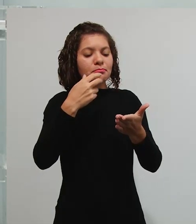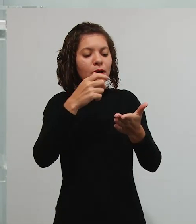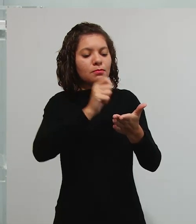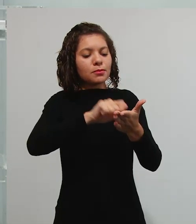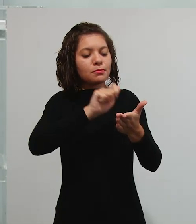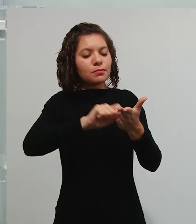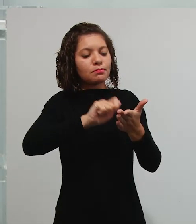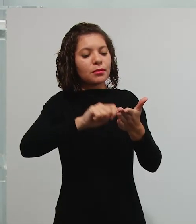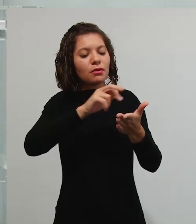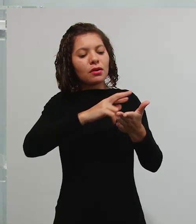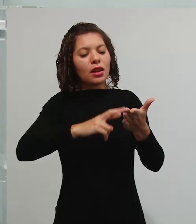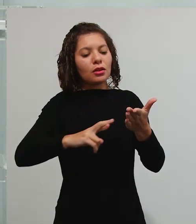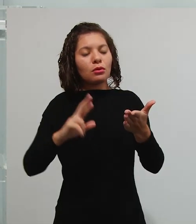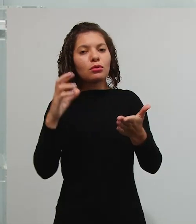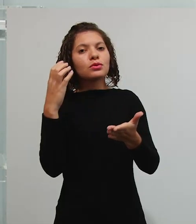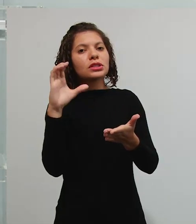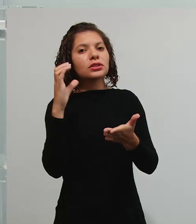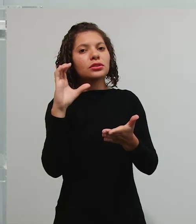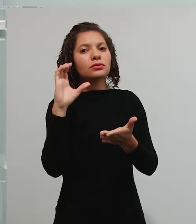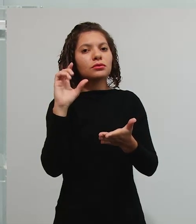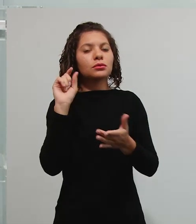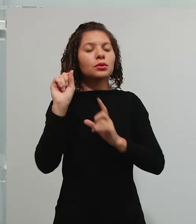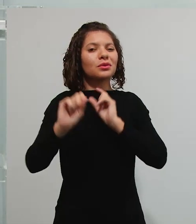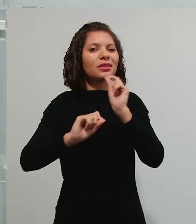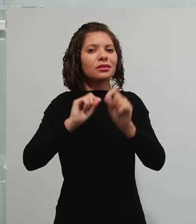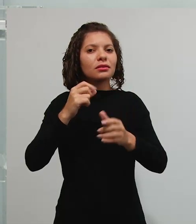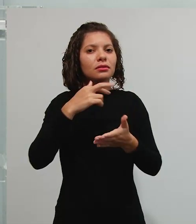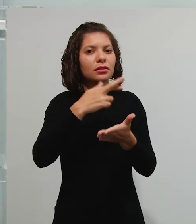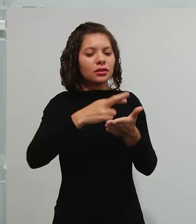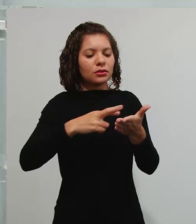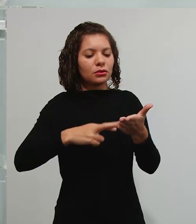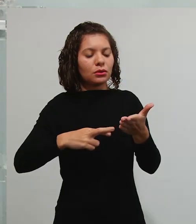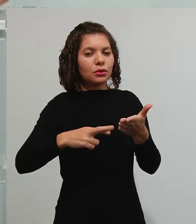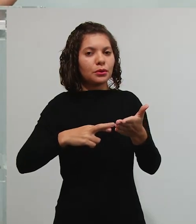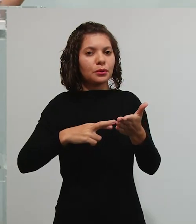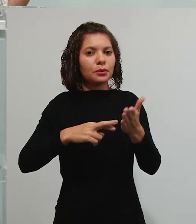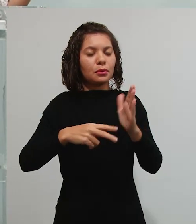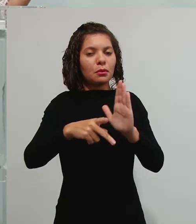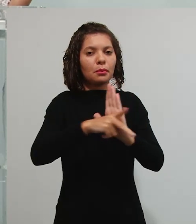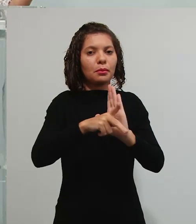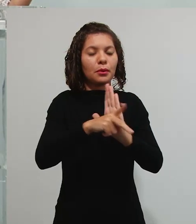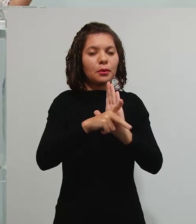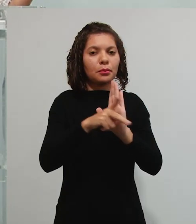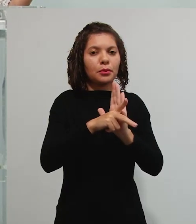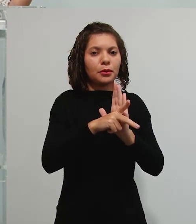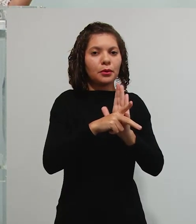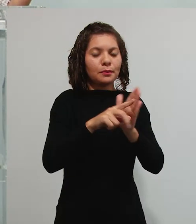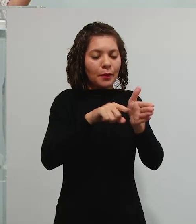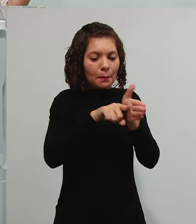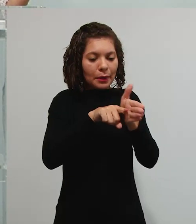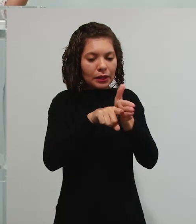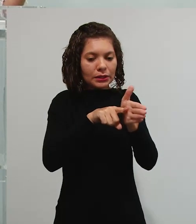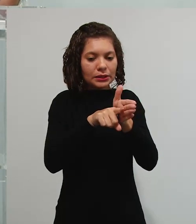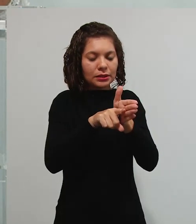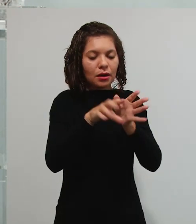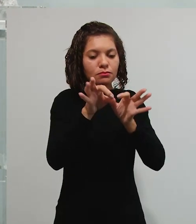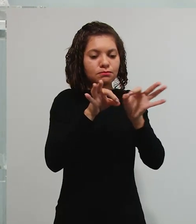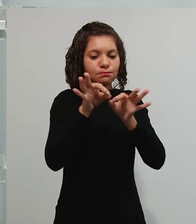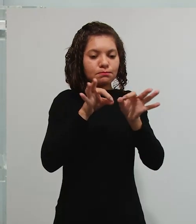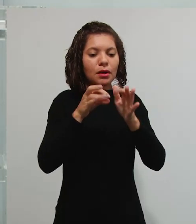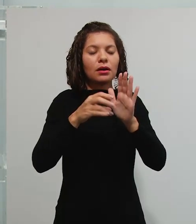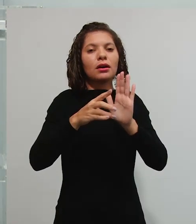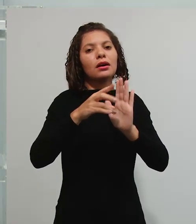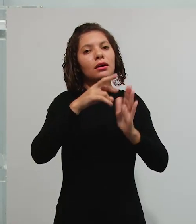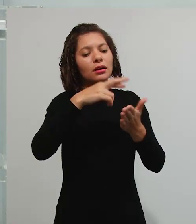relatório científico, por exemplo. Né? O que é um relatório científico? É um relatório que surge a partir da elaboração de uma pesquisa científica. Aí eu